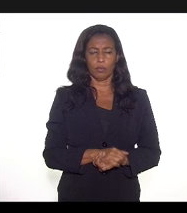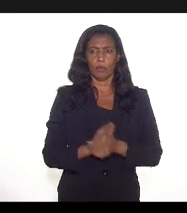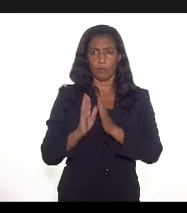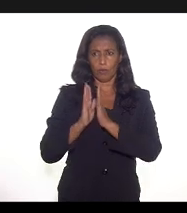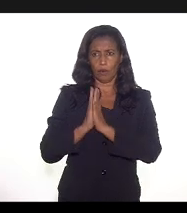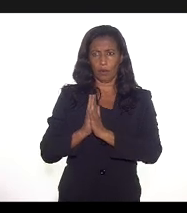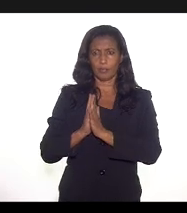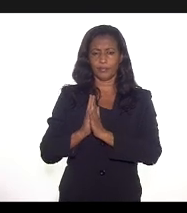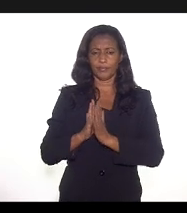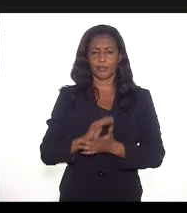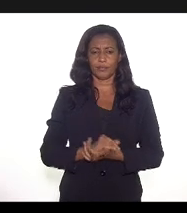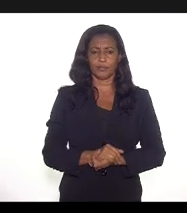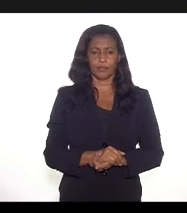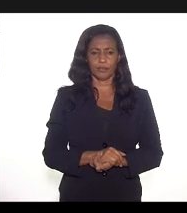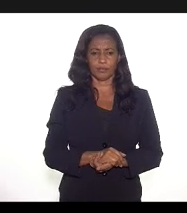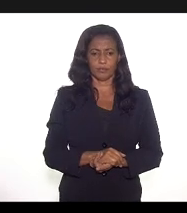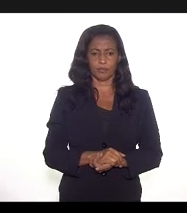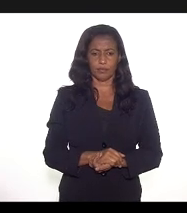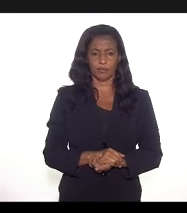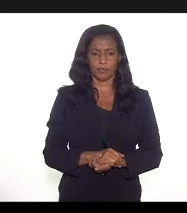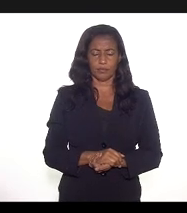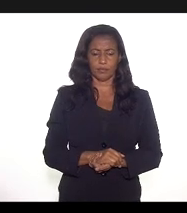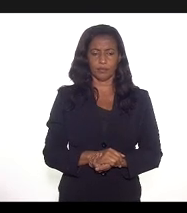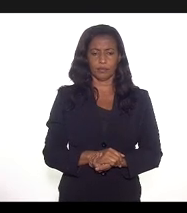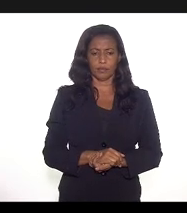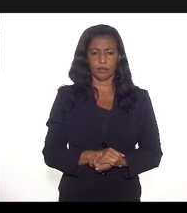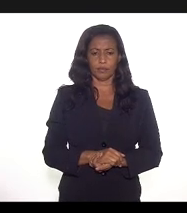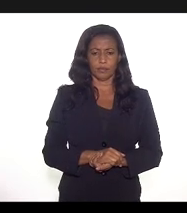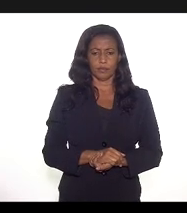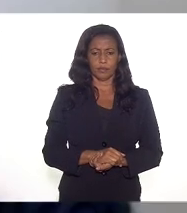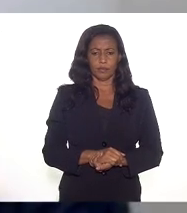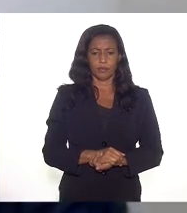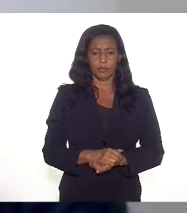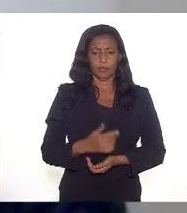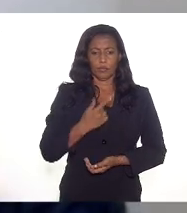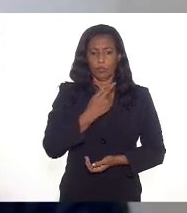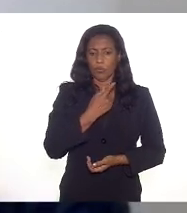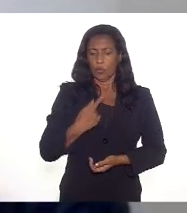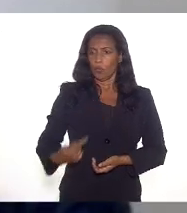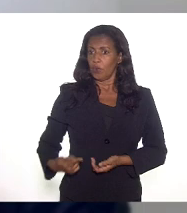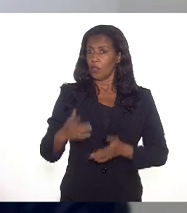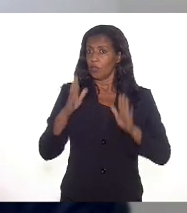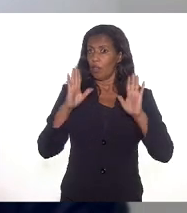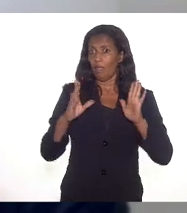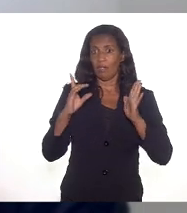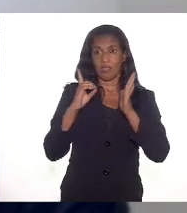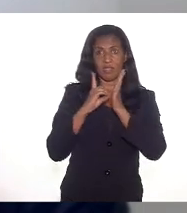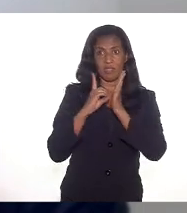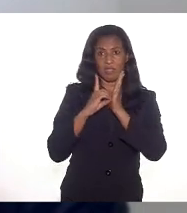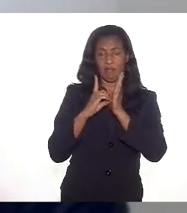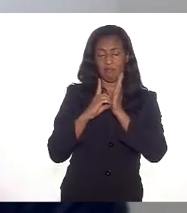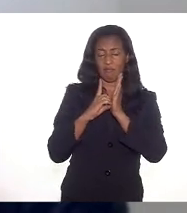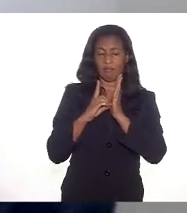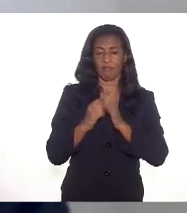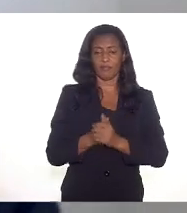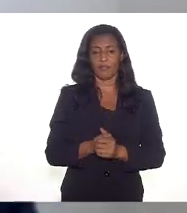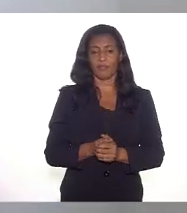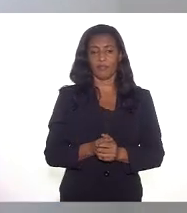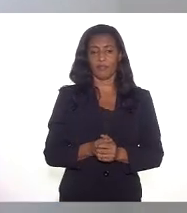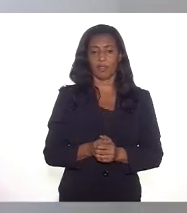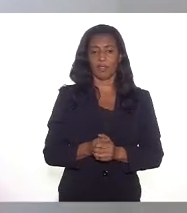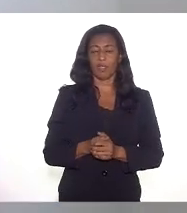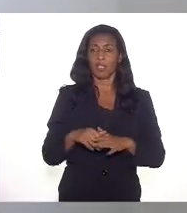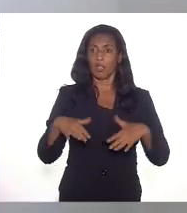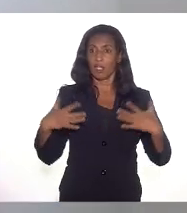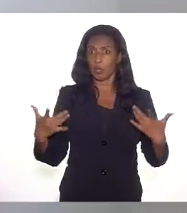favor. Mais que isso, nós ouvimos do líder do governo que o governador já fez um decreto, inclusive ampliando